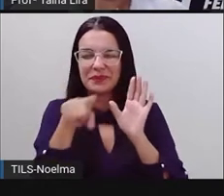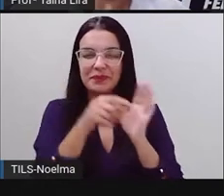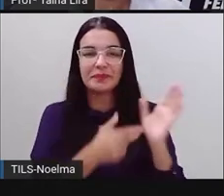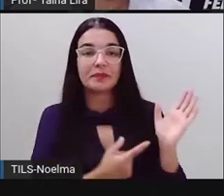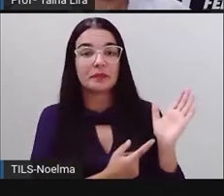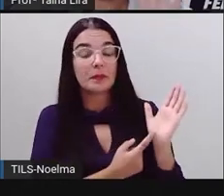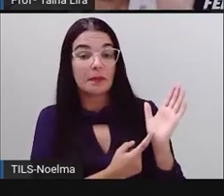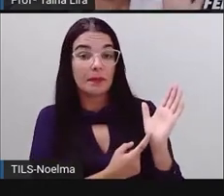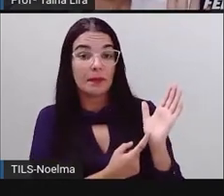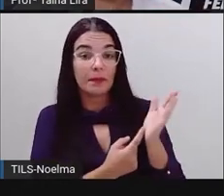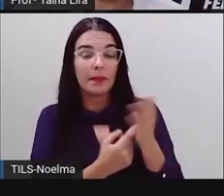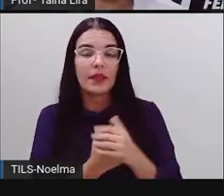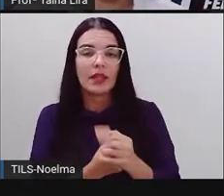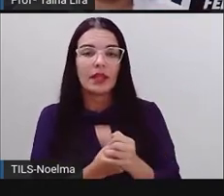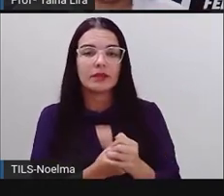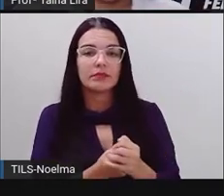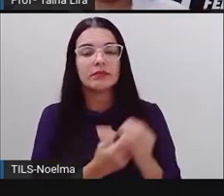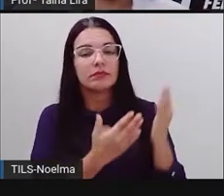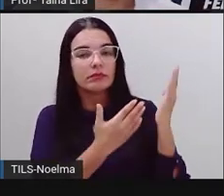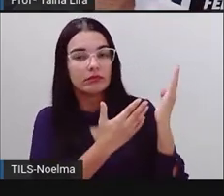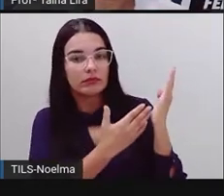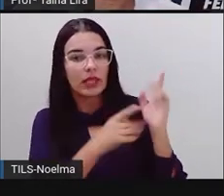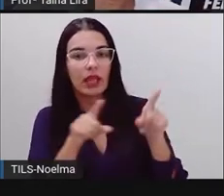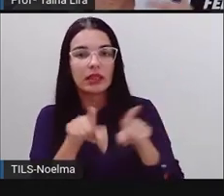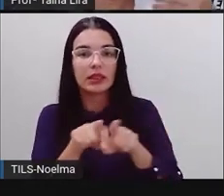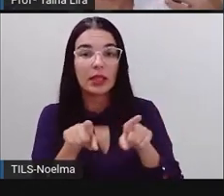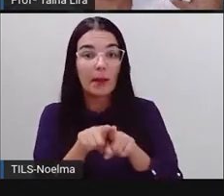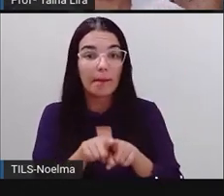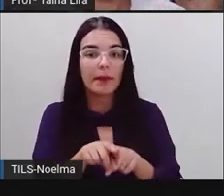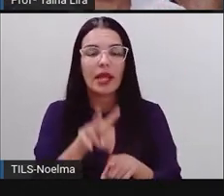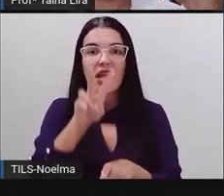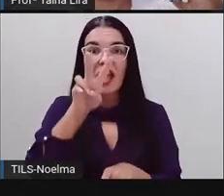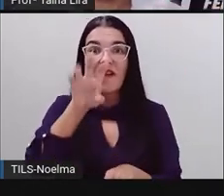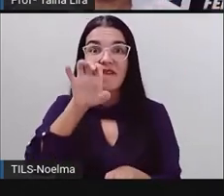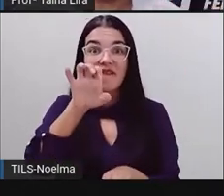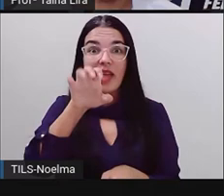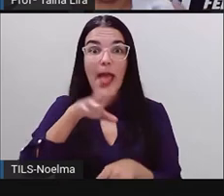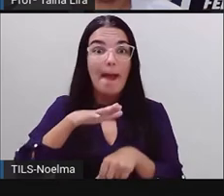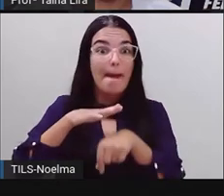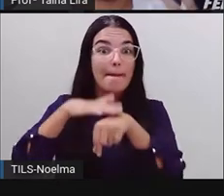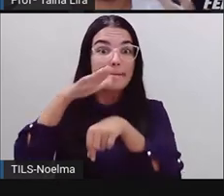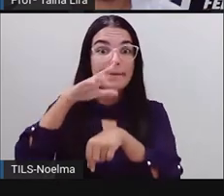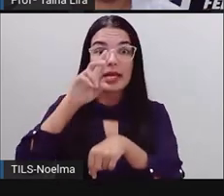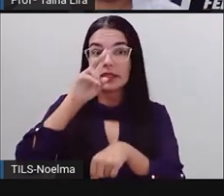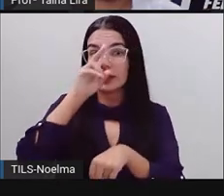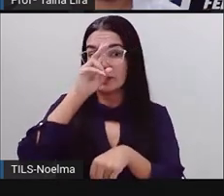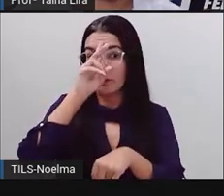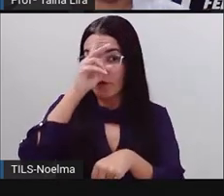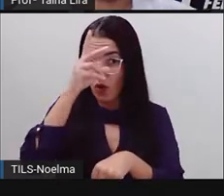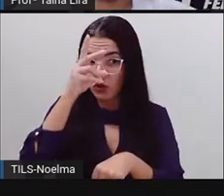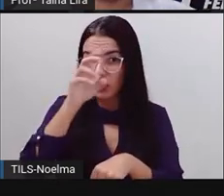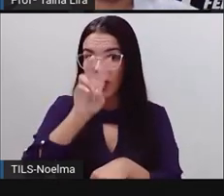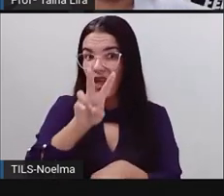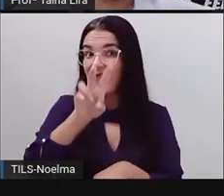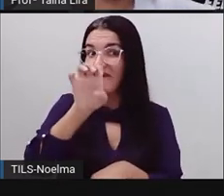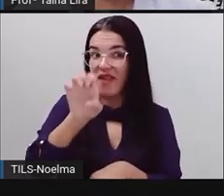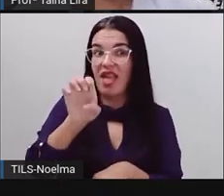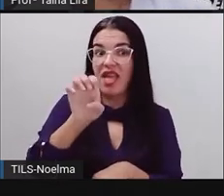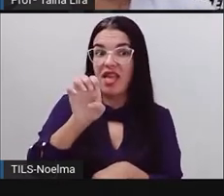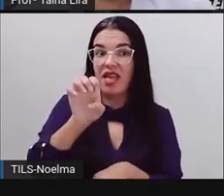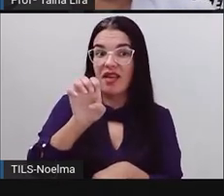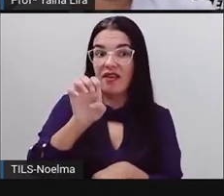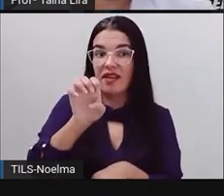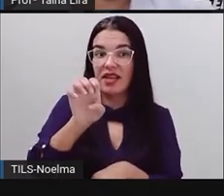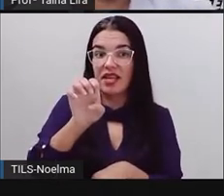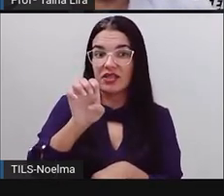vamos lá então sorvete qual é a sílaba mais forte para que ela que demora mais tempo na boca ó